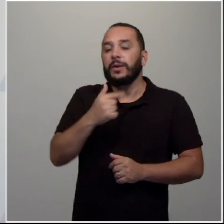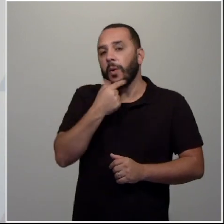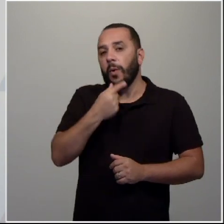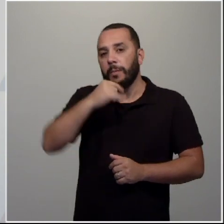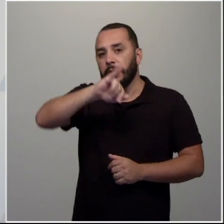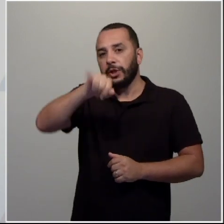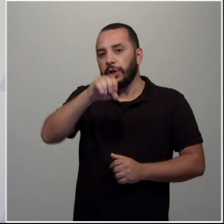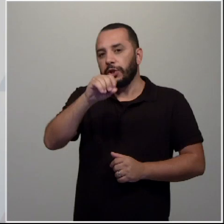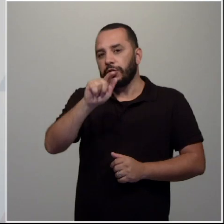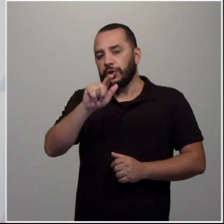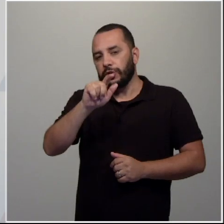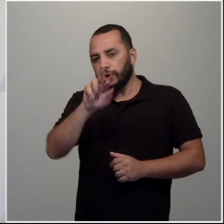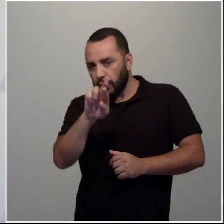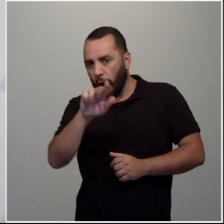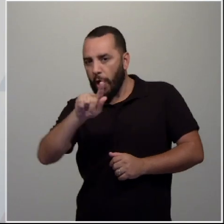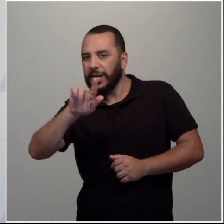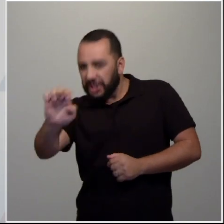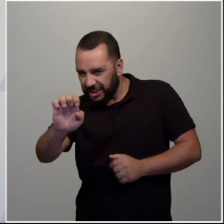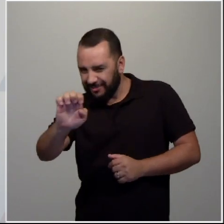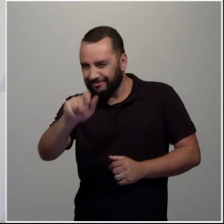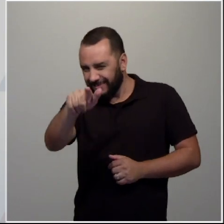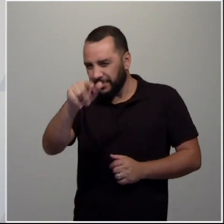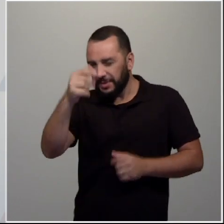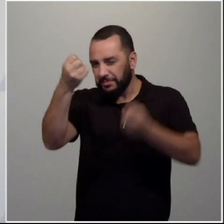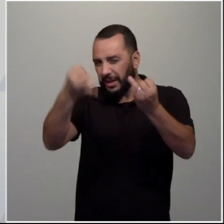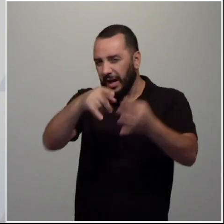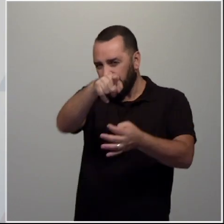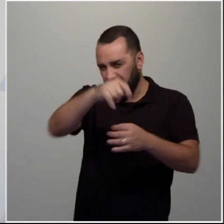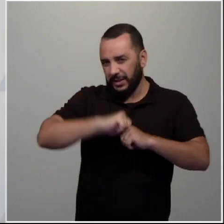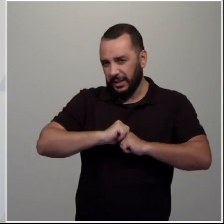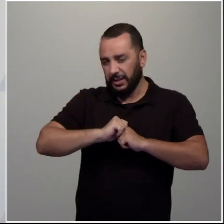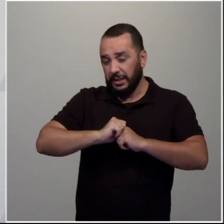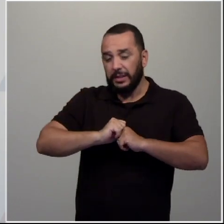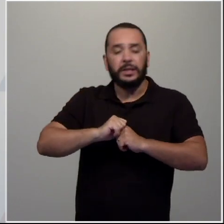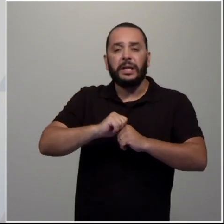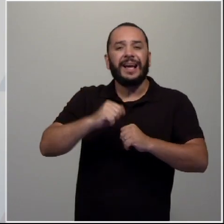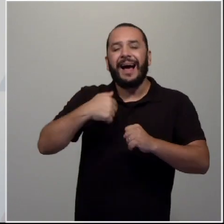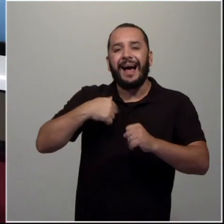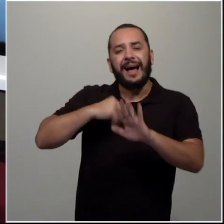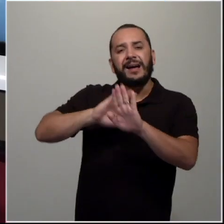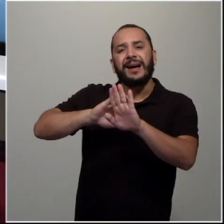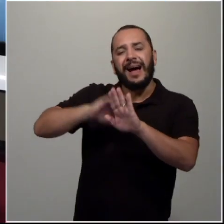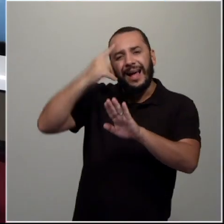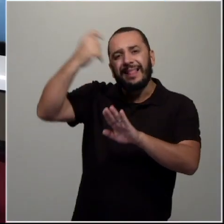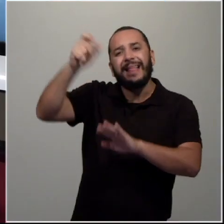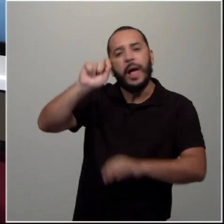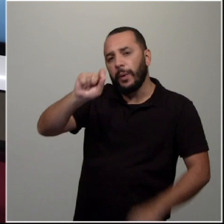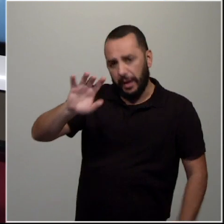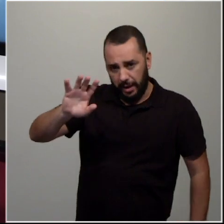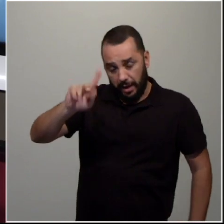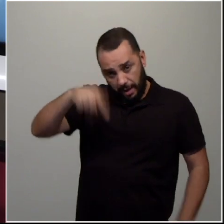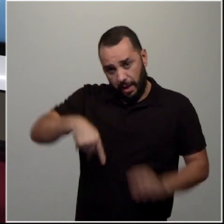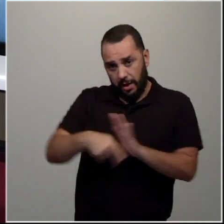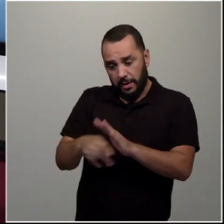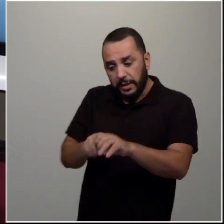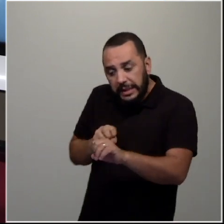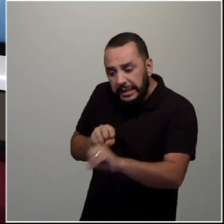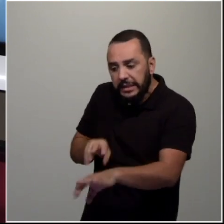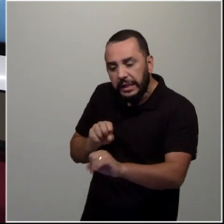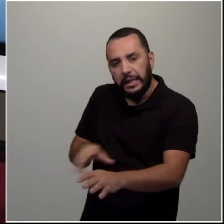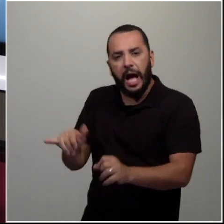comentar com vocês é que no fundo no fundo com a ideia é ensinar